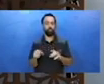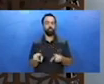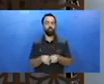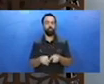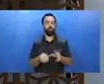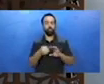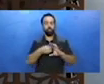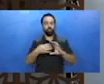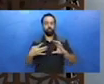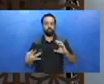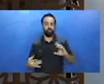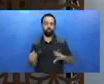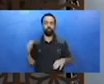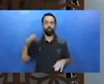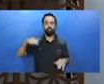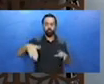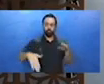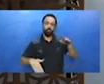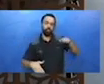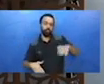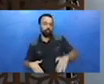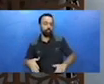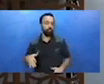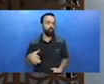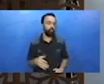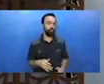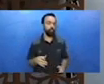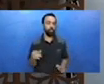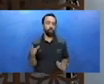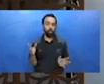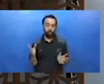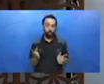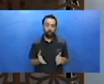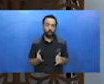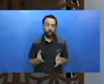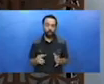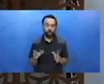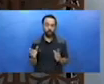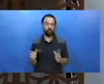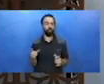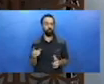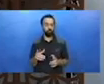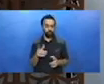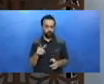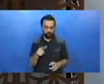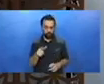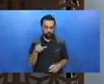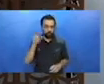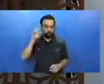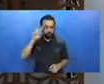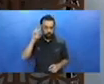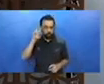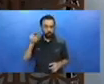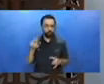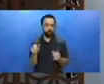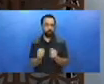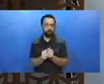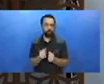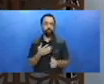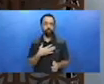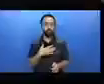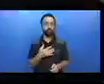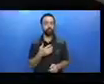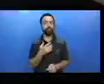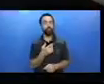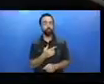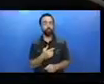Antes de nós falarmos sobre o nosso tema de hoje, vamos recordar um pouquinho do que nós falamos na aula passada. Na última aula, nós falamos sobre